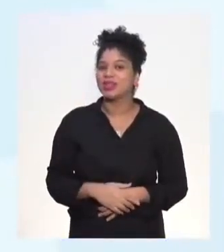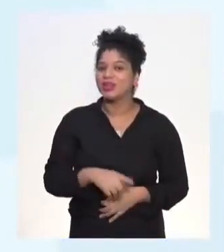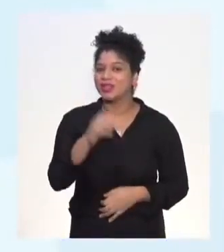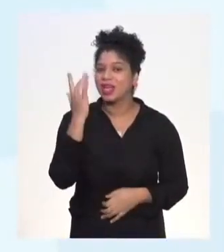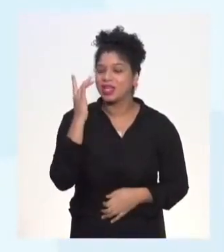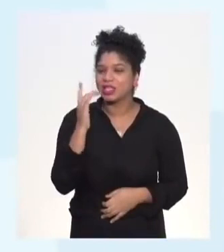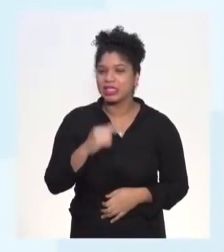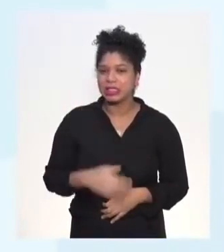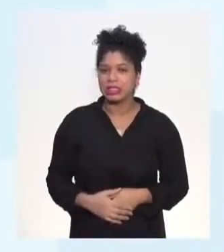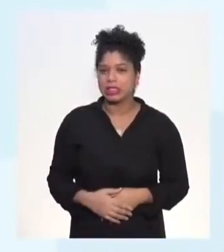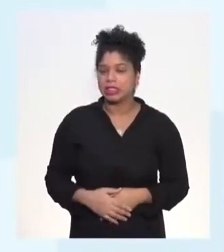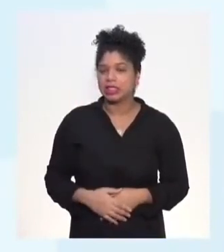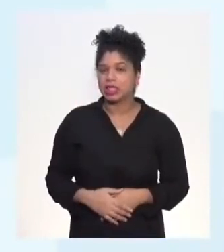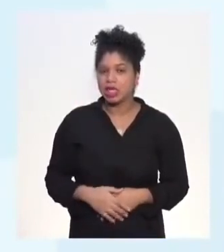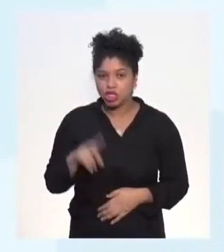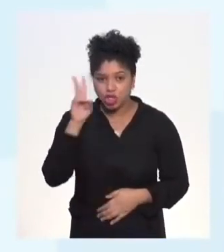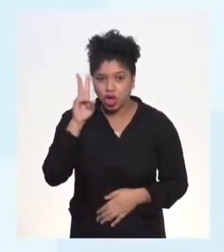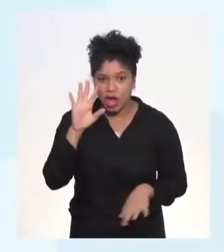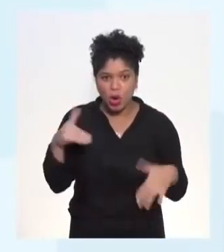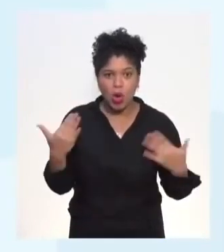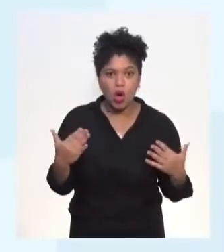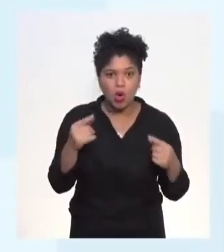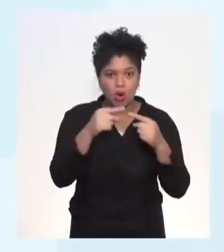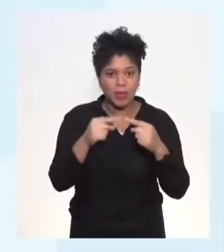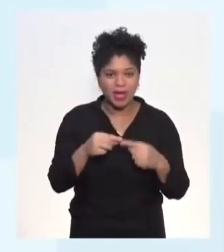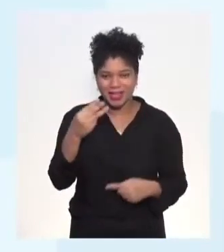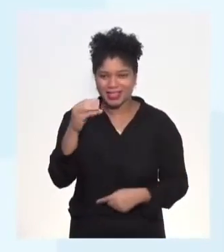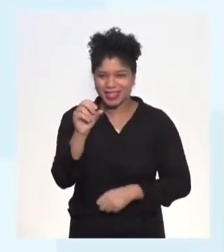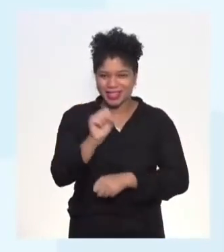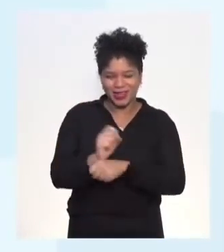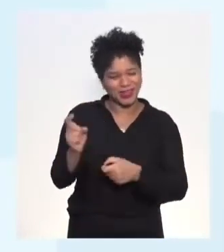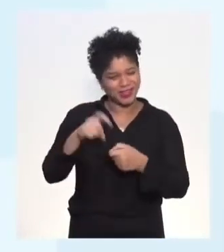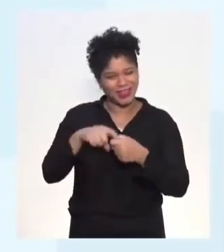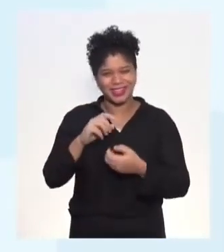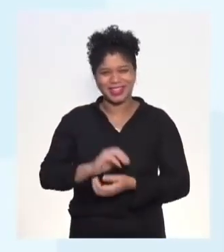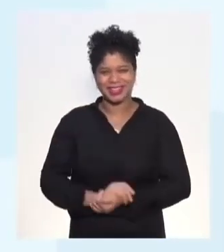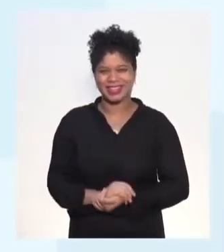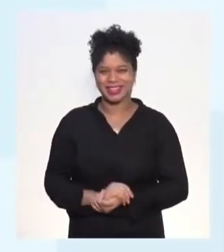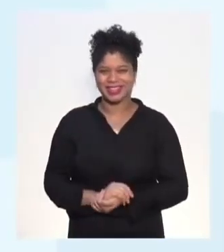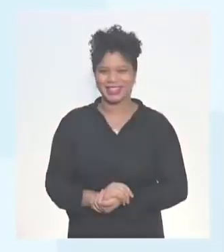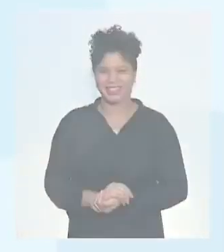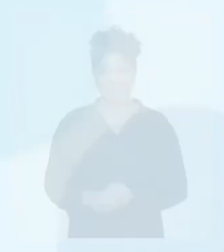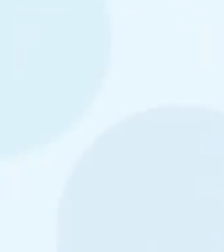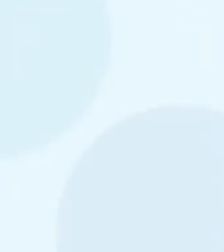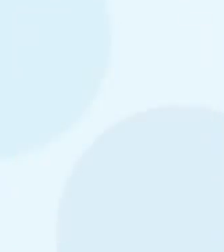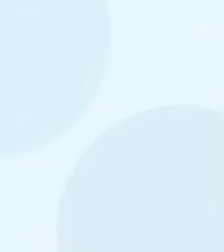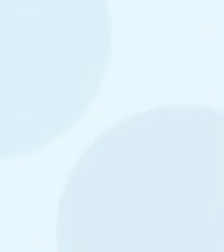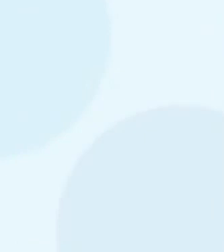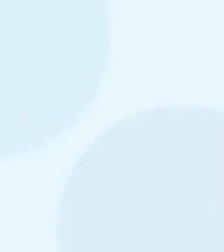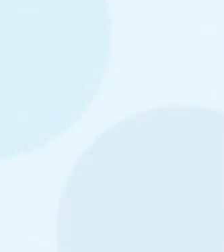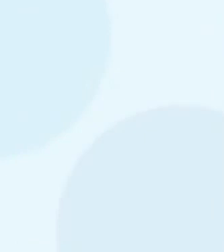combina com uma história de qual gênero, por quê? 30 segundos, já voltamos.